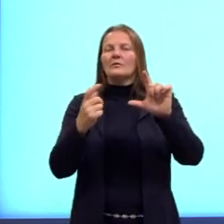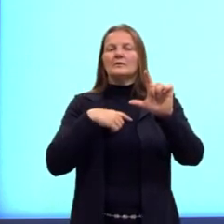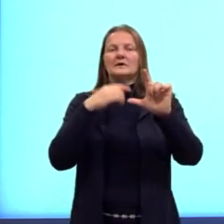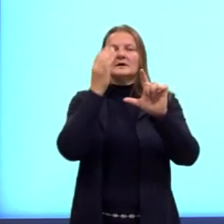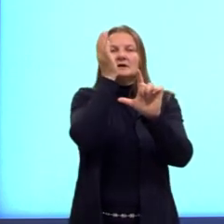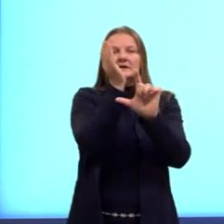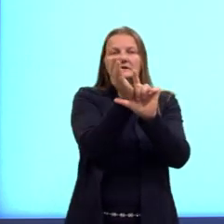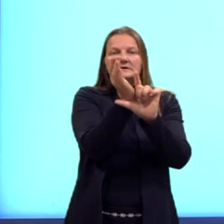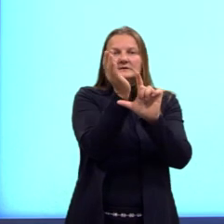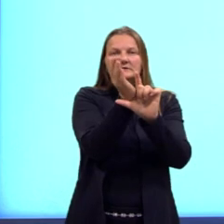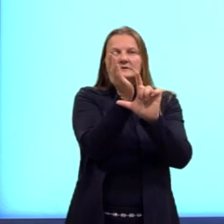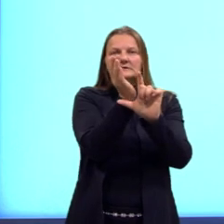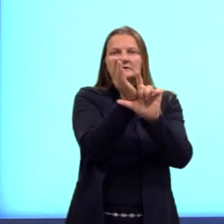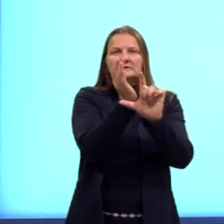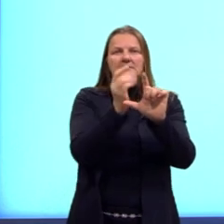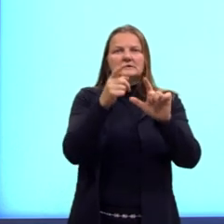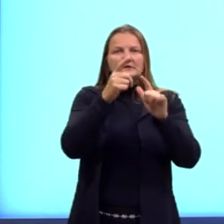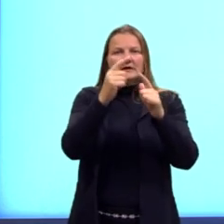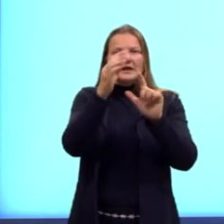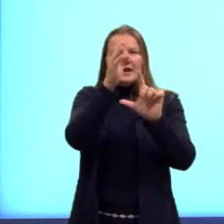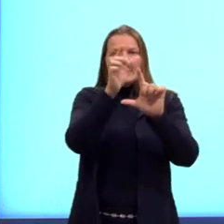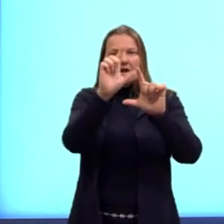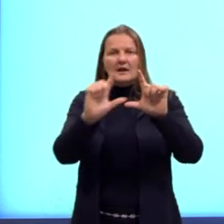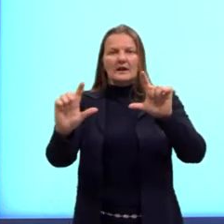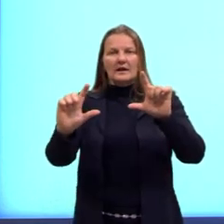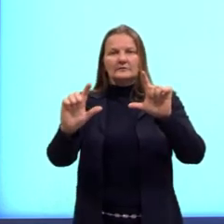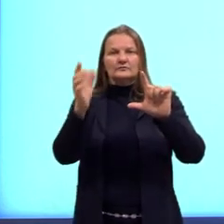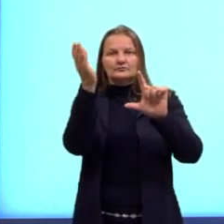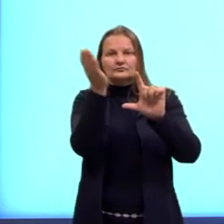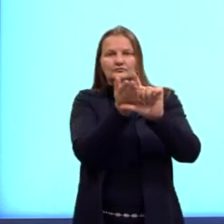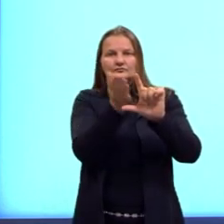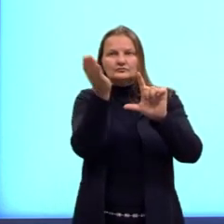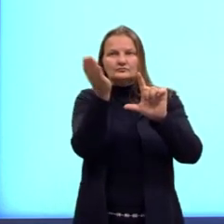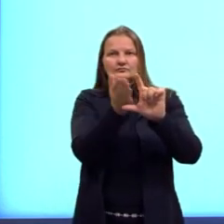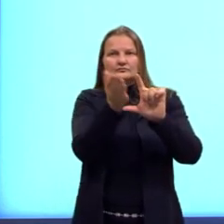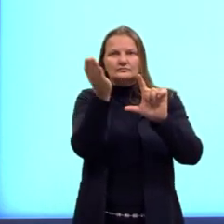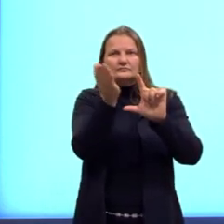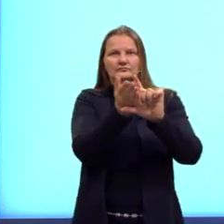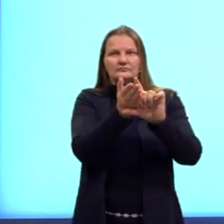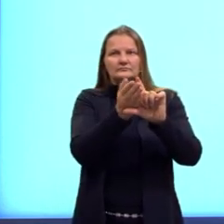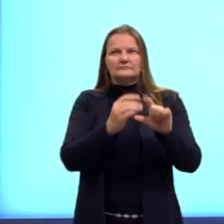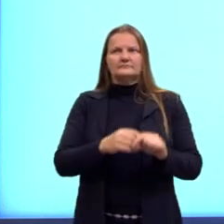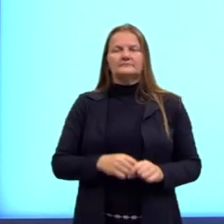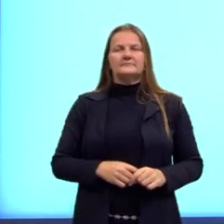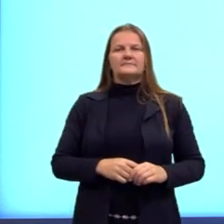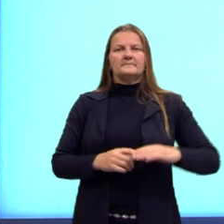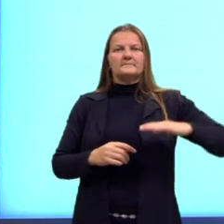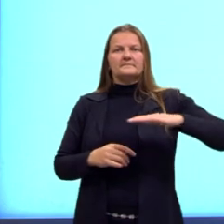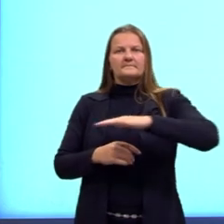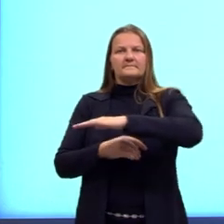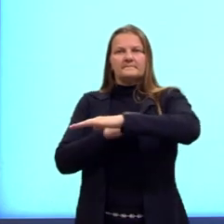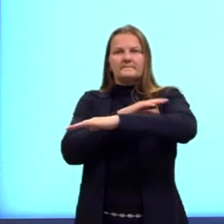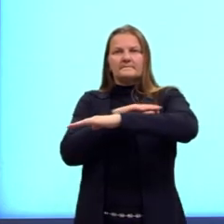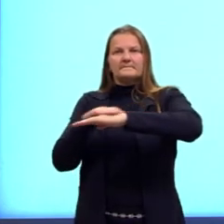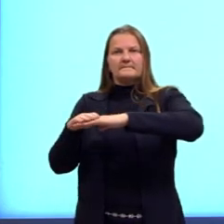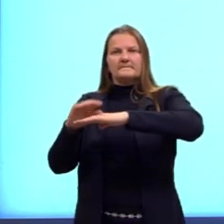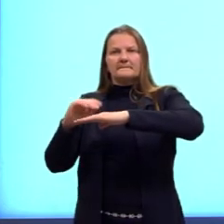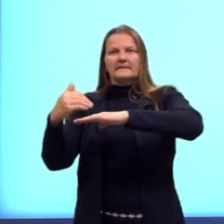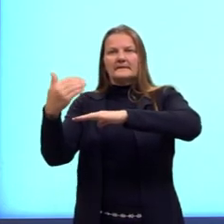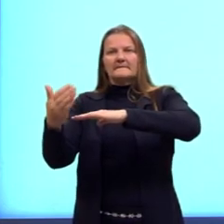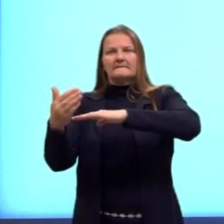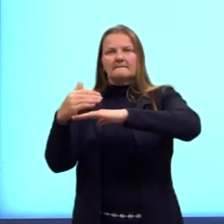dividir né um segmento ali o ladinho com outro ângulo como eu quero ângulos não adjacentes eu vou pegar esses